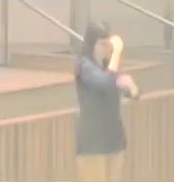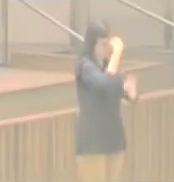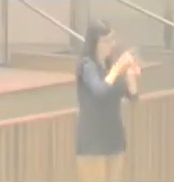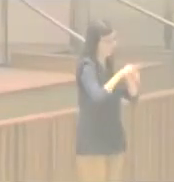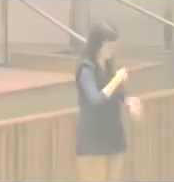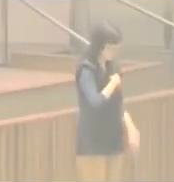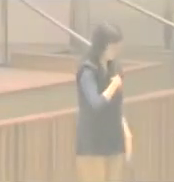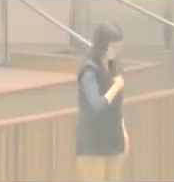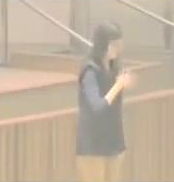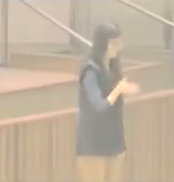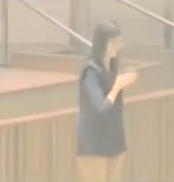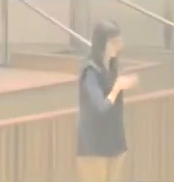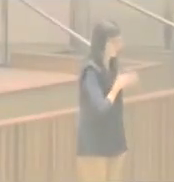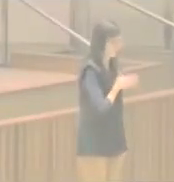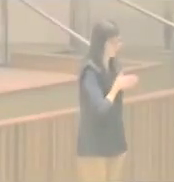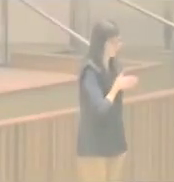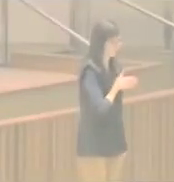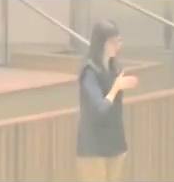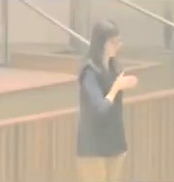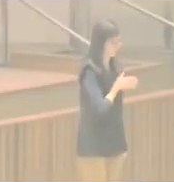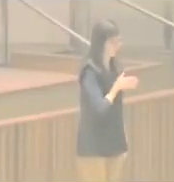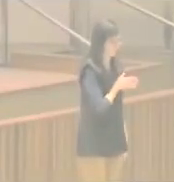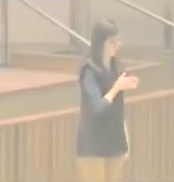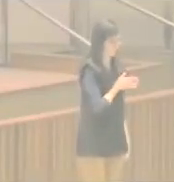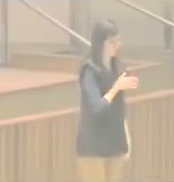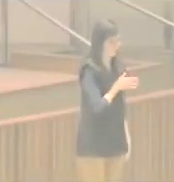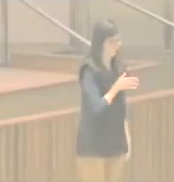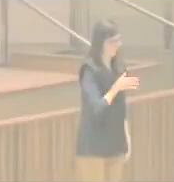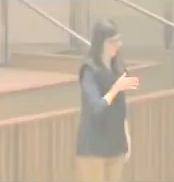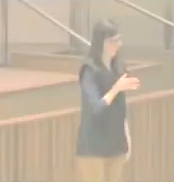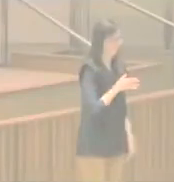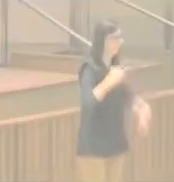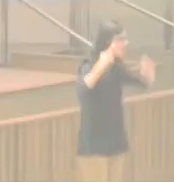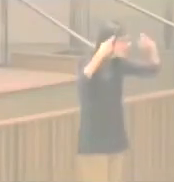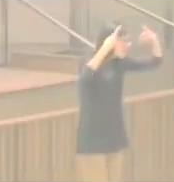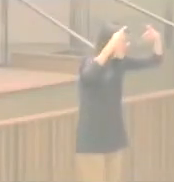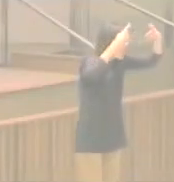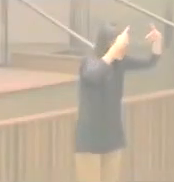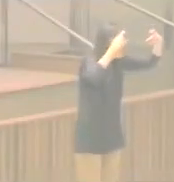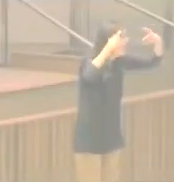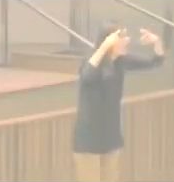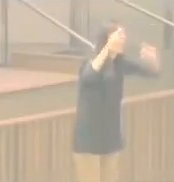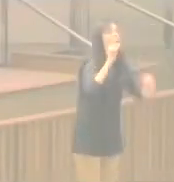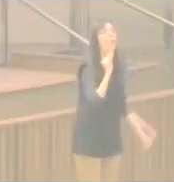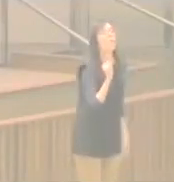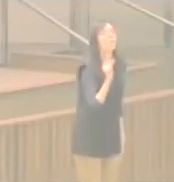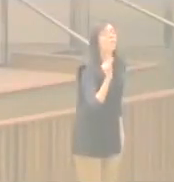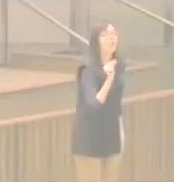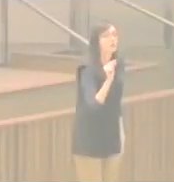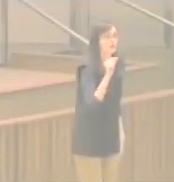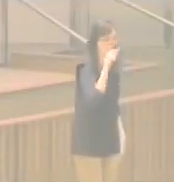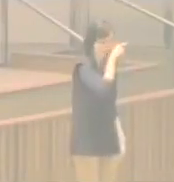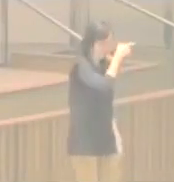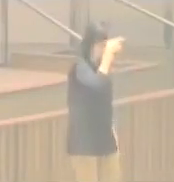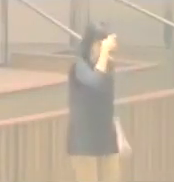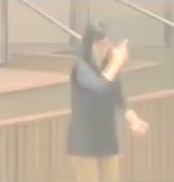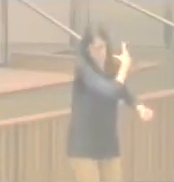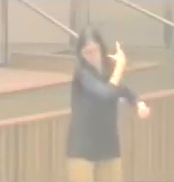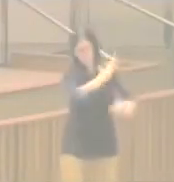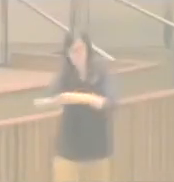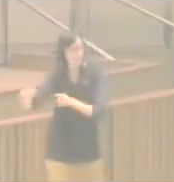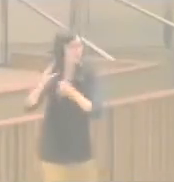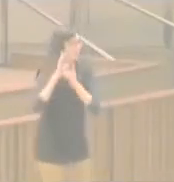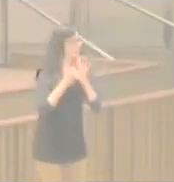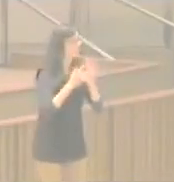gente. E o grande propósito de toda a batalha espiritual é destronar Jesus do nosso